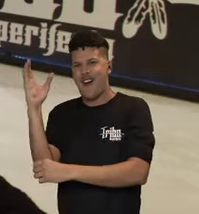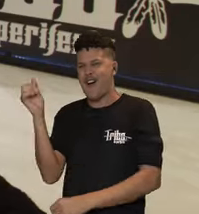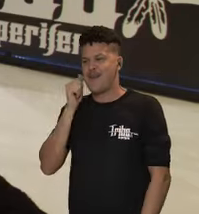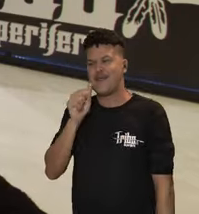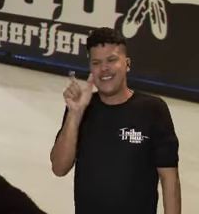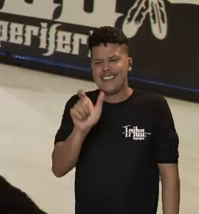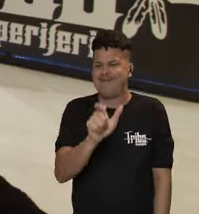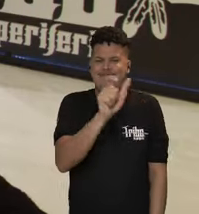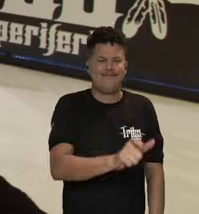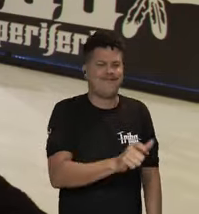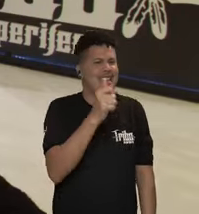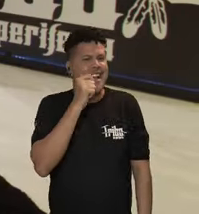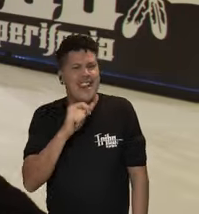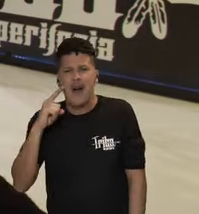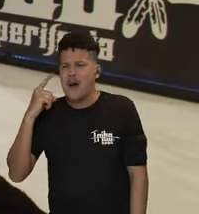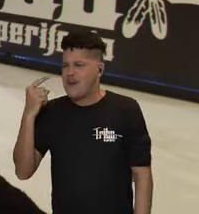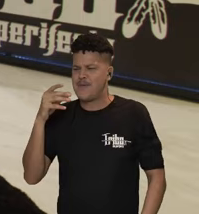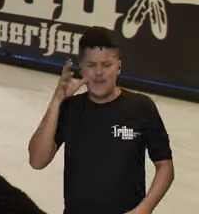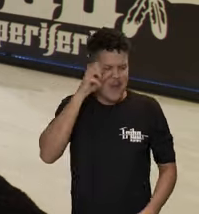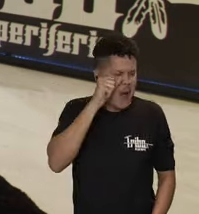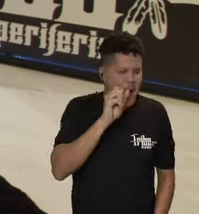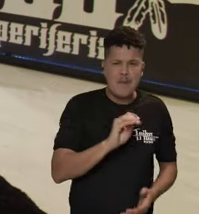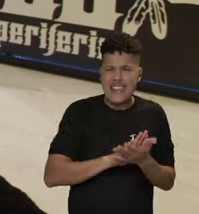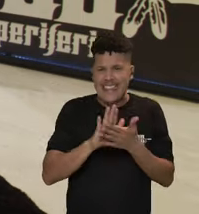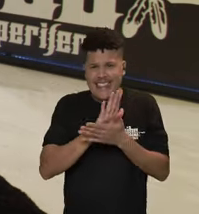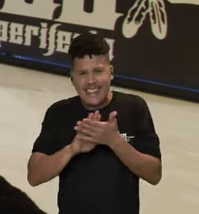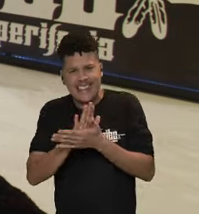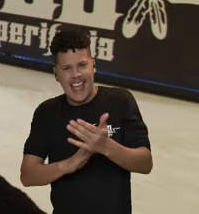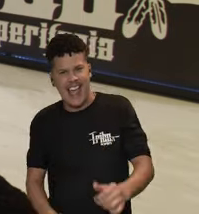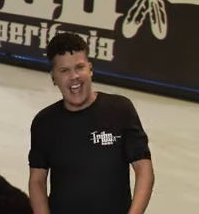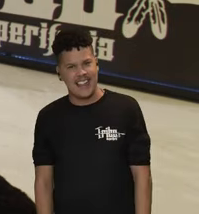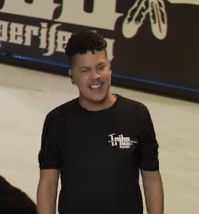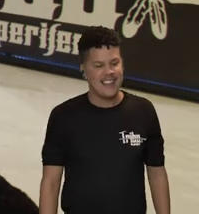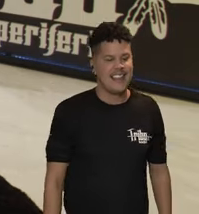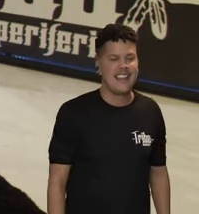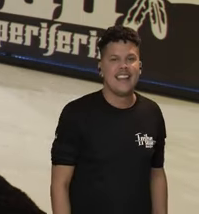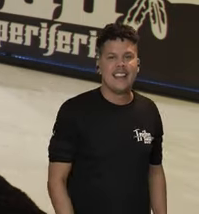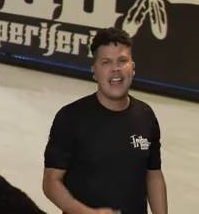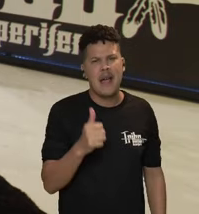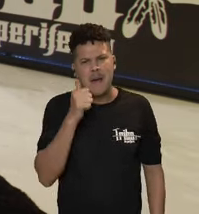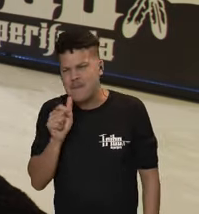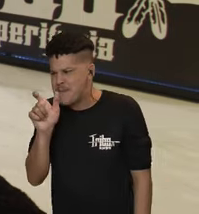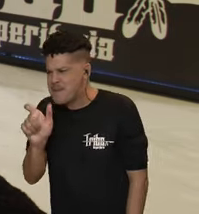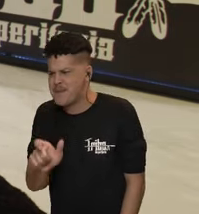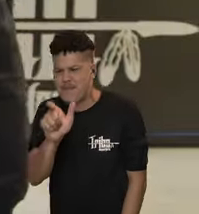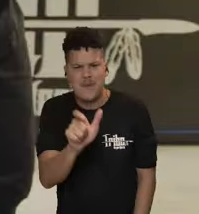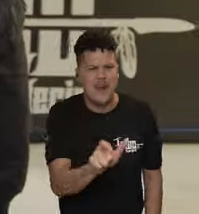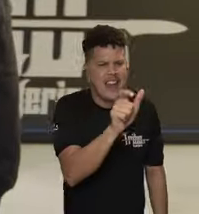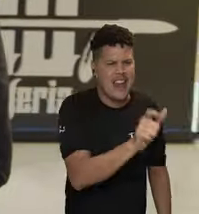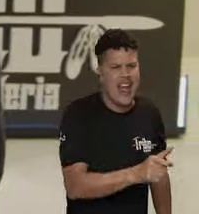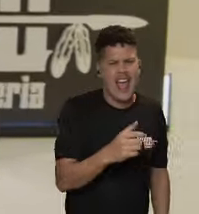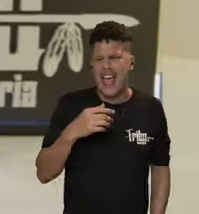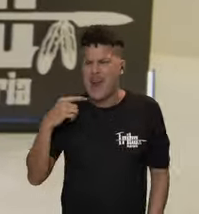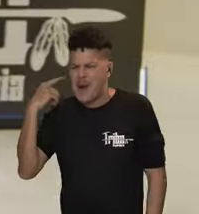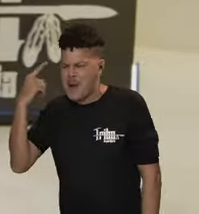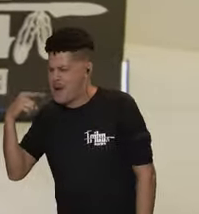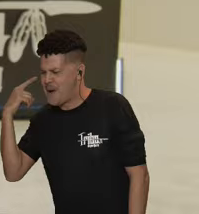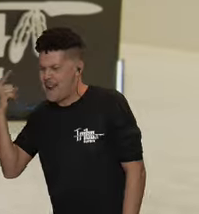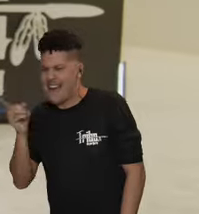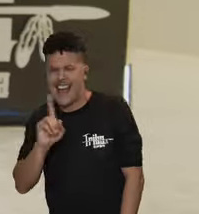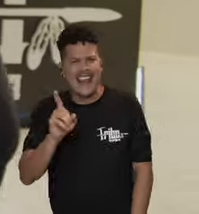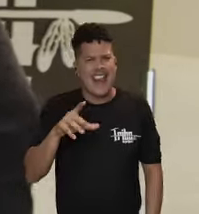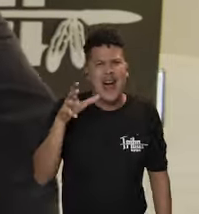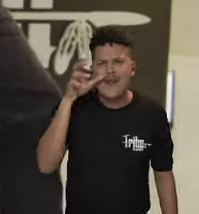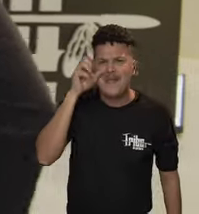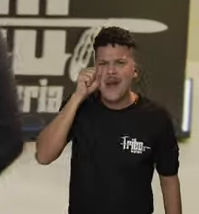loucas e não dormem. E não dormem, e não dormem. Porque essas doninhas tão loucas e não